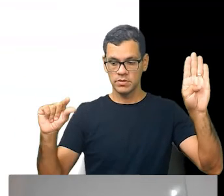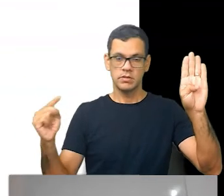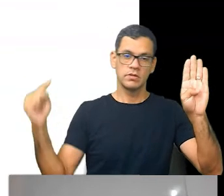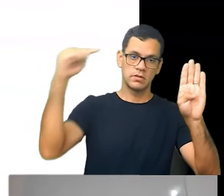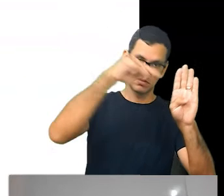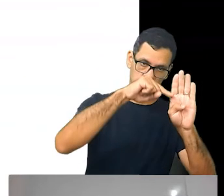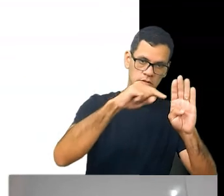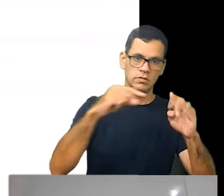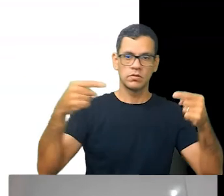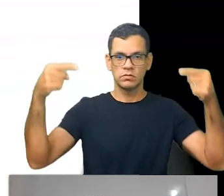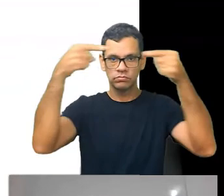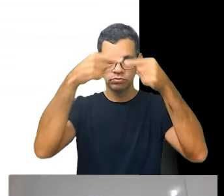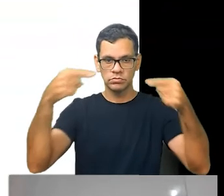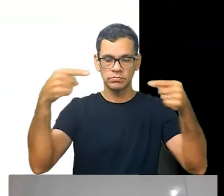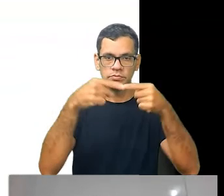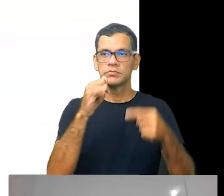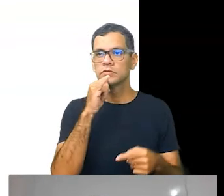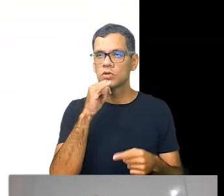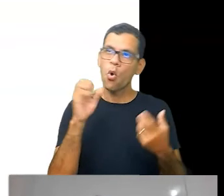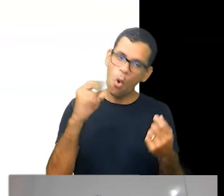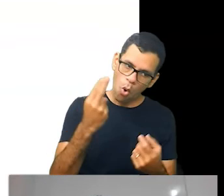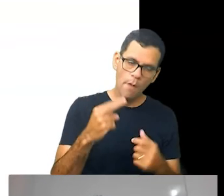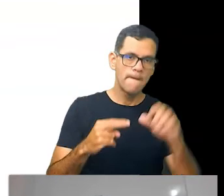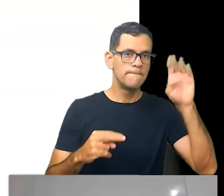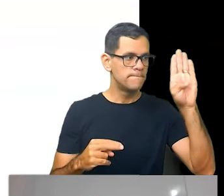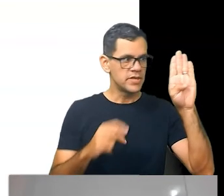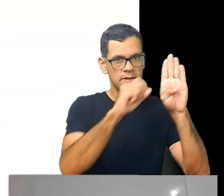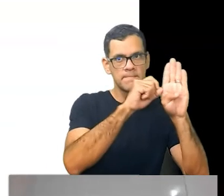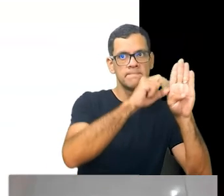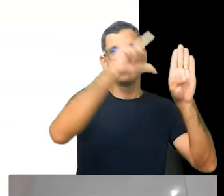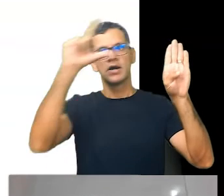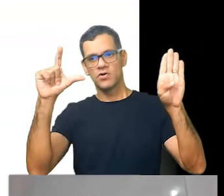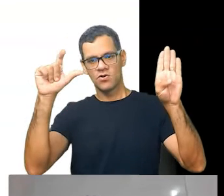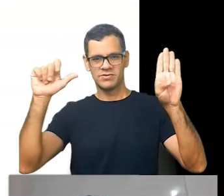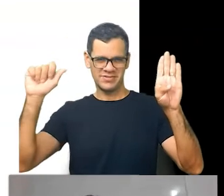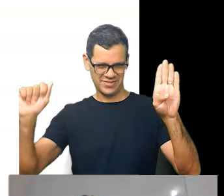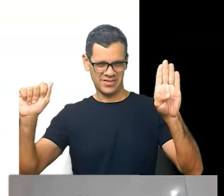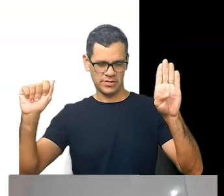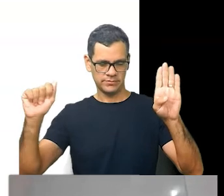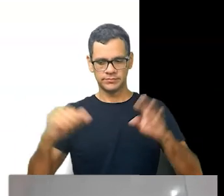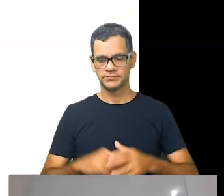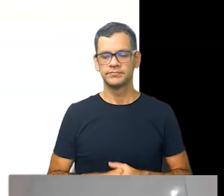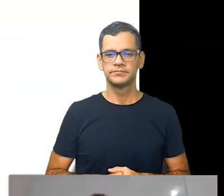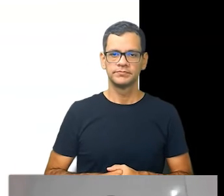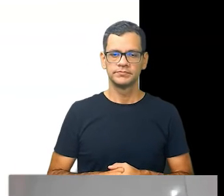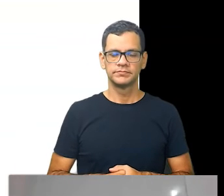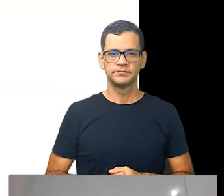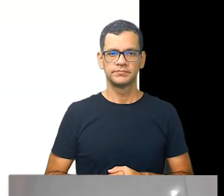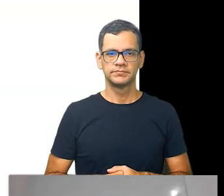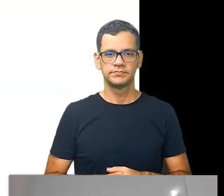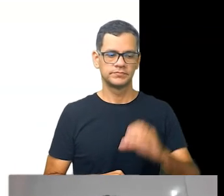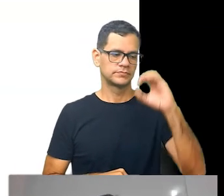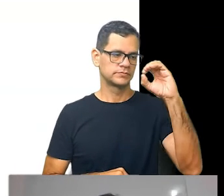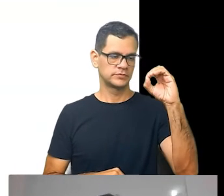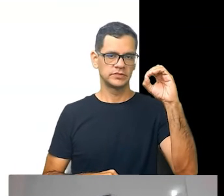aliás, cada elemento de A é menor do que um elemento em B. Ah, seria o equivalente a dizer que B é maior do que o elemento em A.